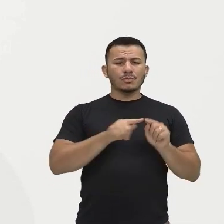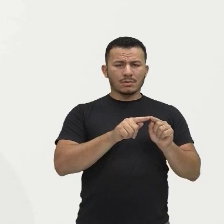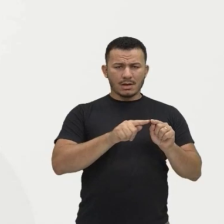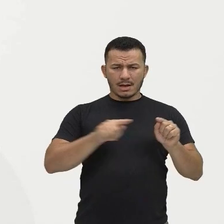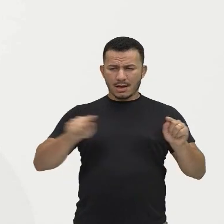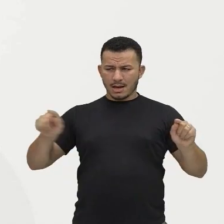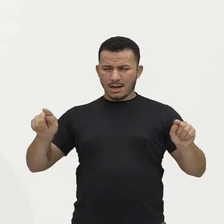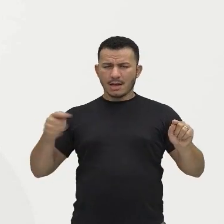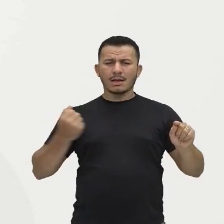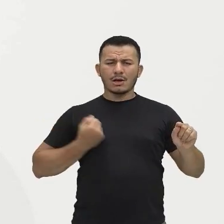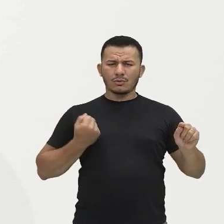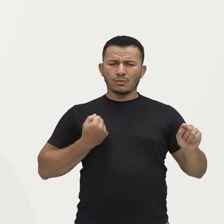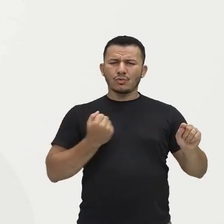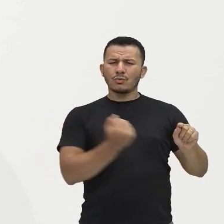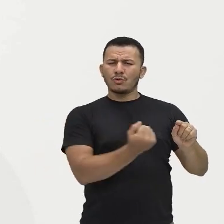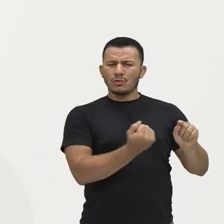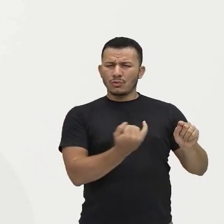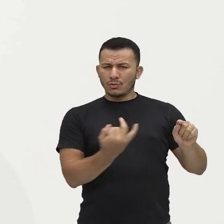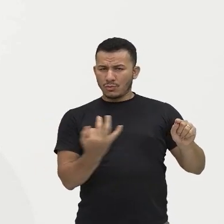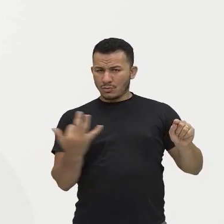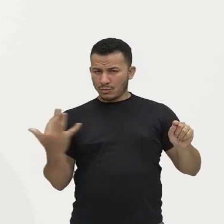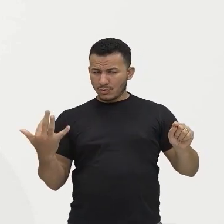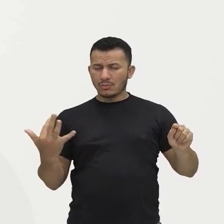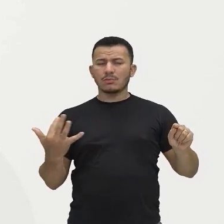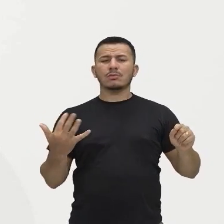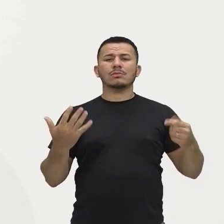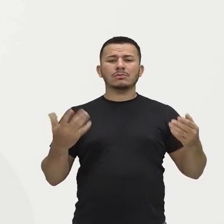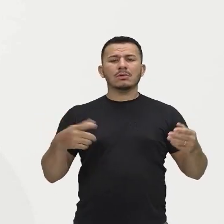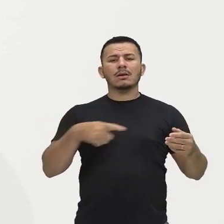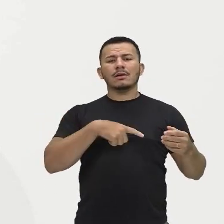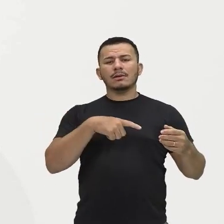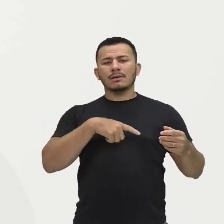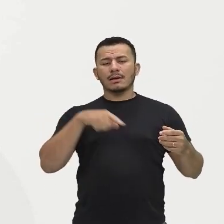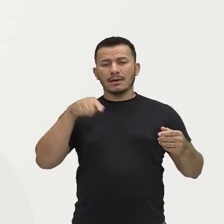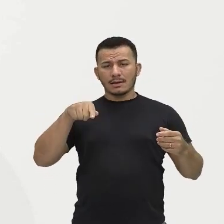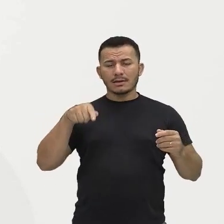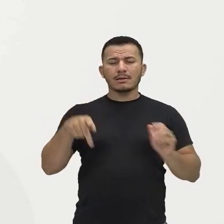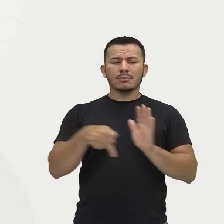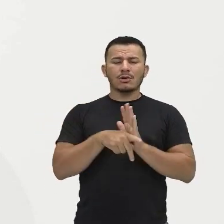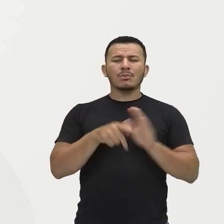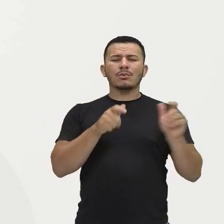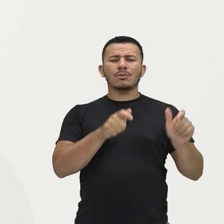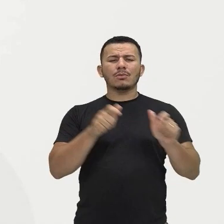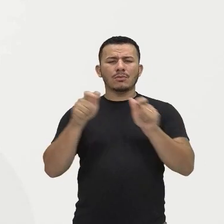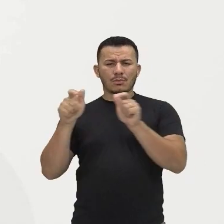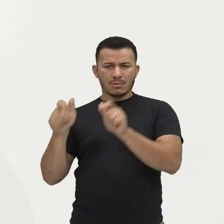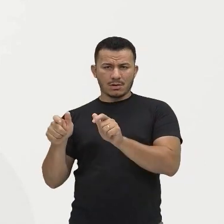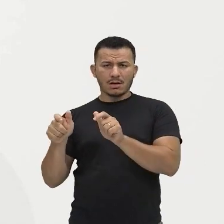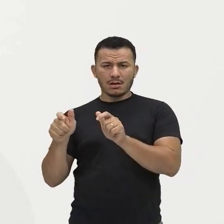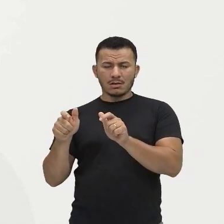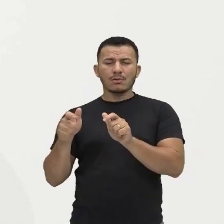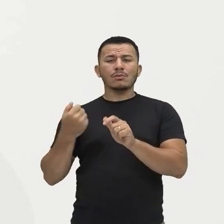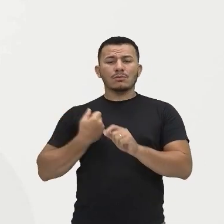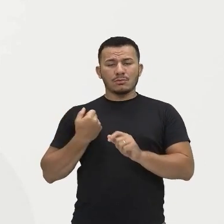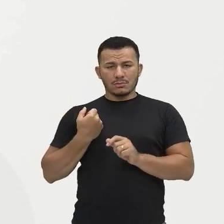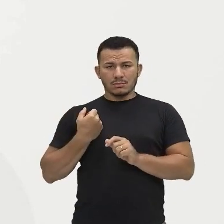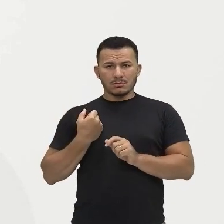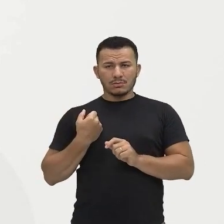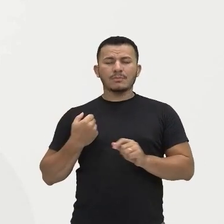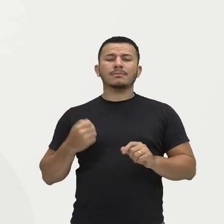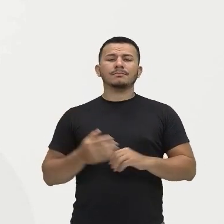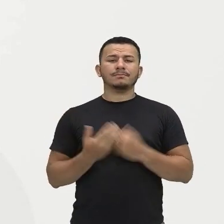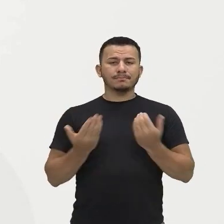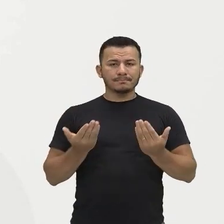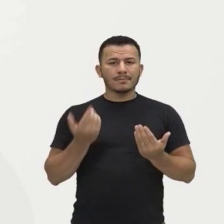para explicação, nós vamos tratar exatamente da posição, do posicionamento dos números.